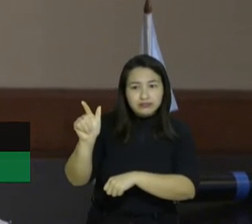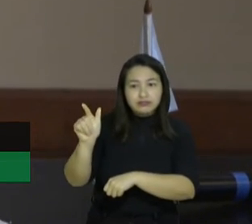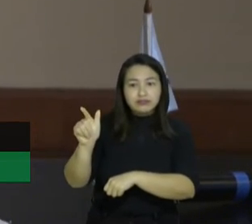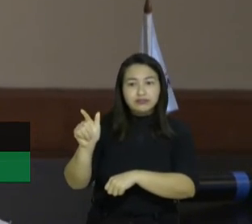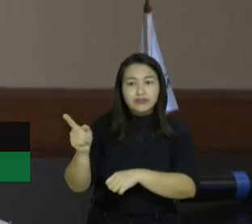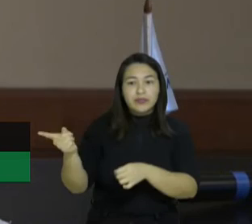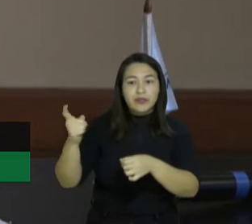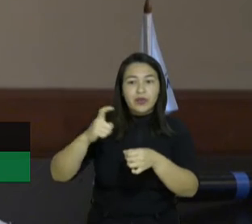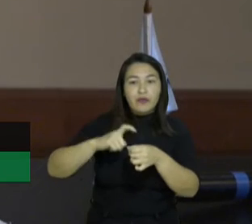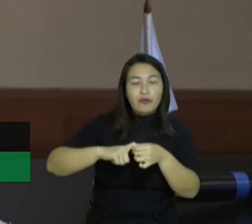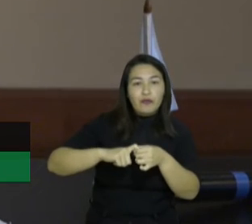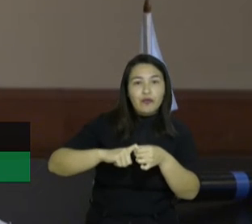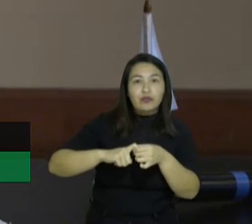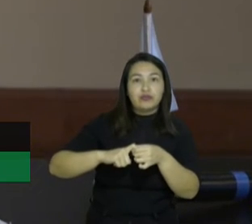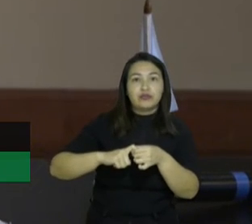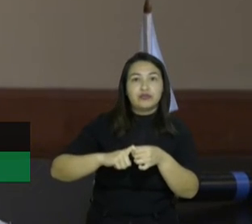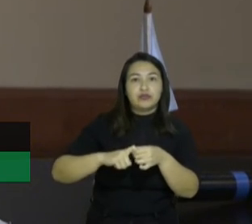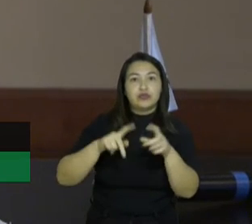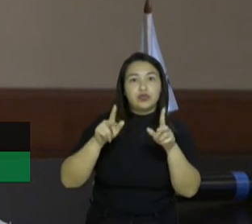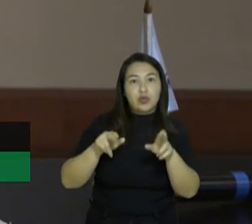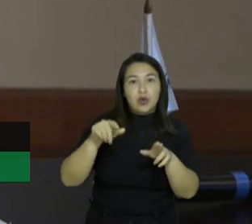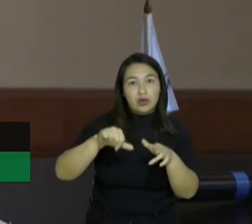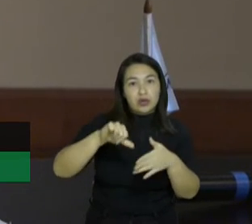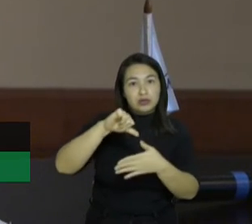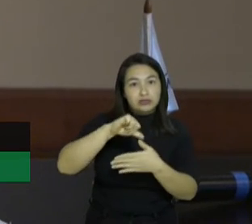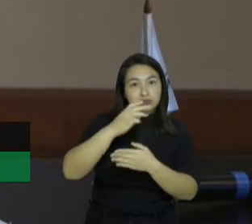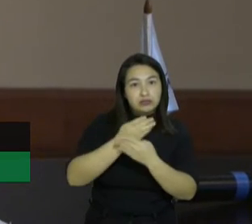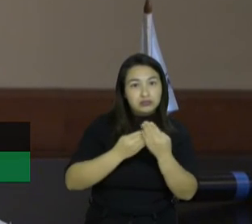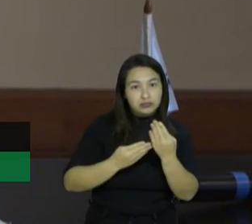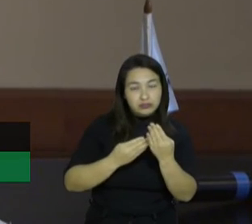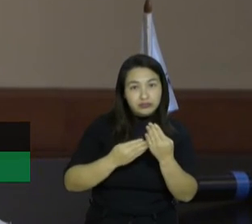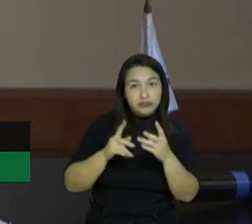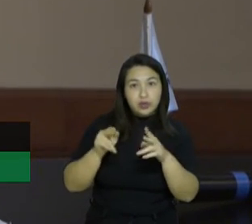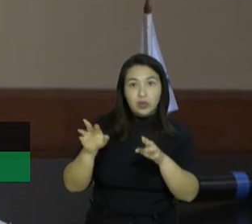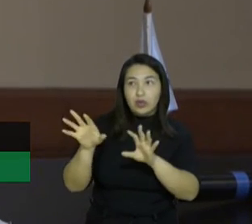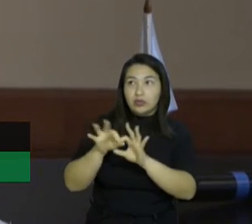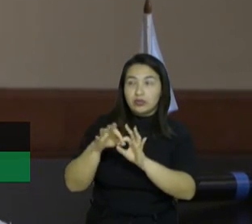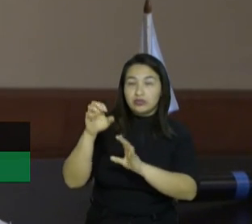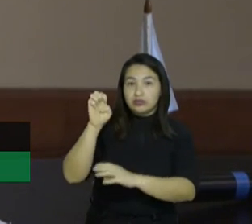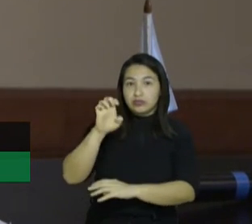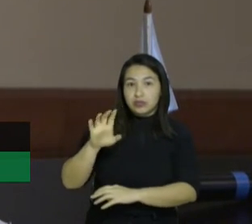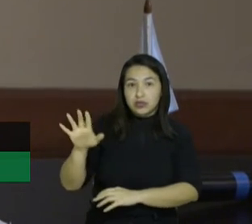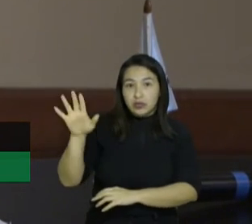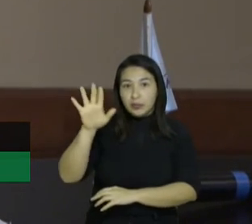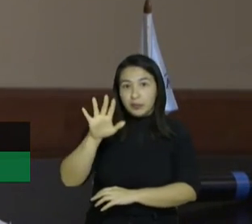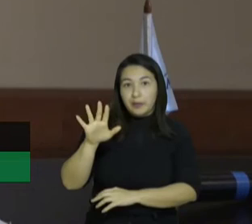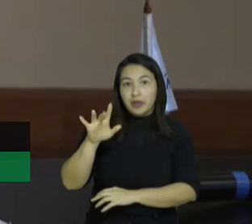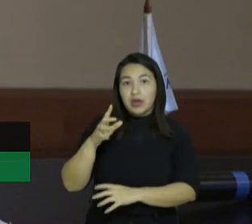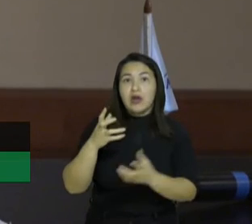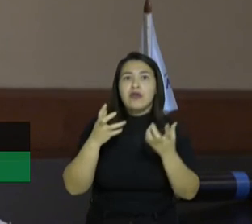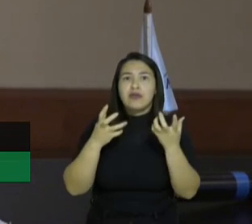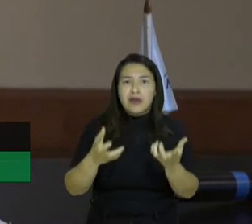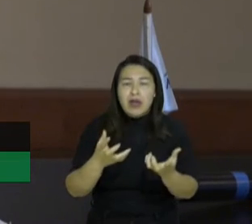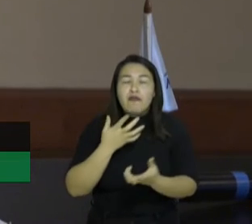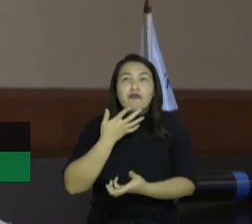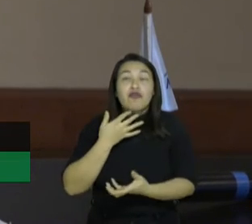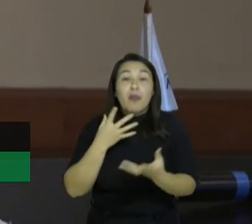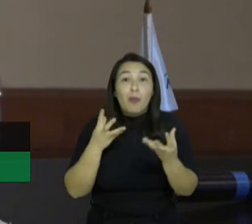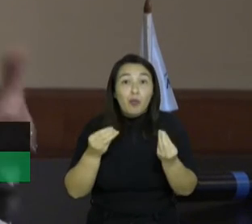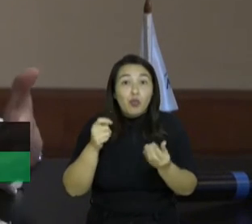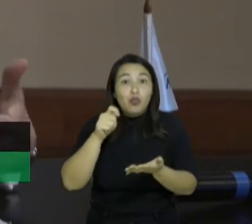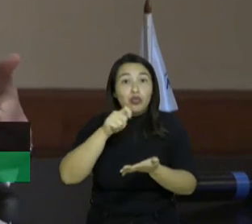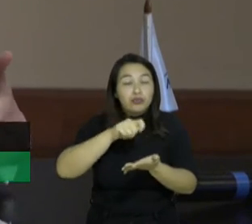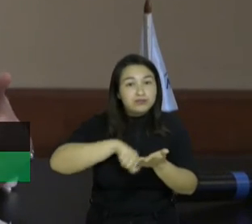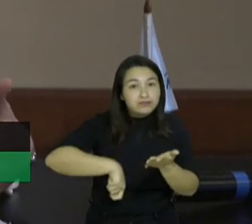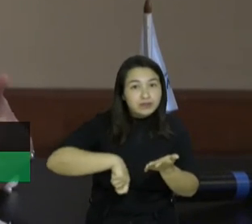Mercosul e União Europeia eu gostaria muito que esse acordo entrasse em vigor fosse eh formalmente assinado